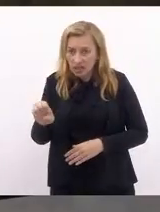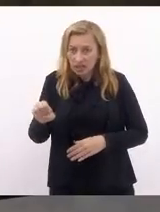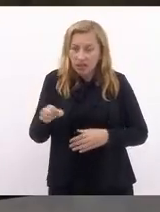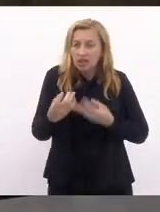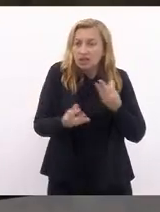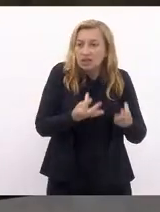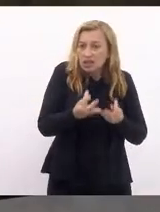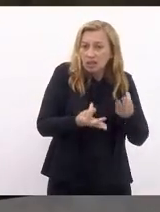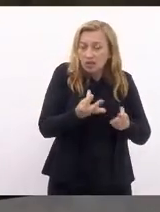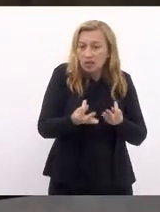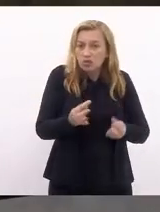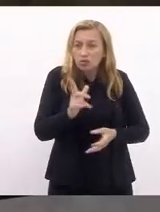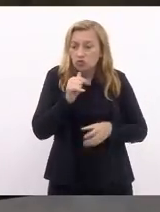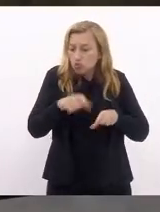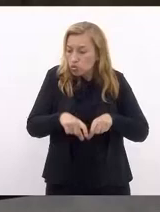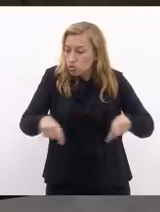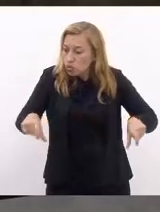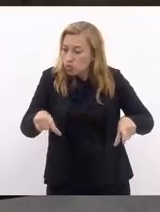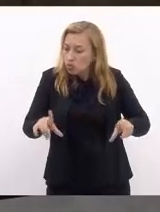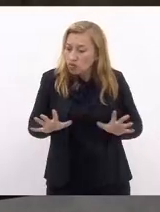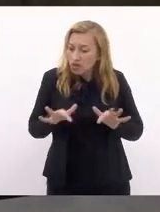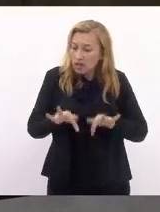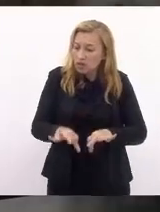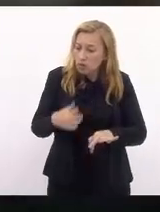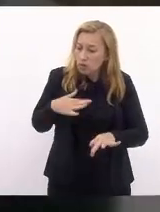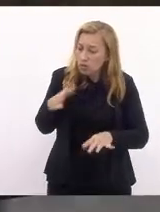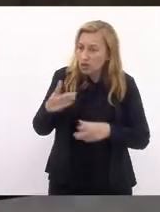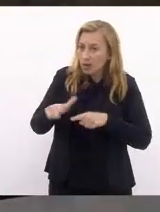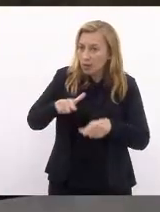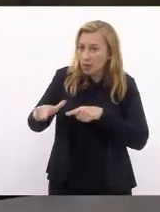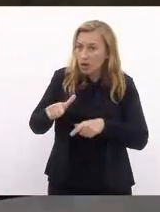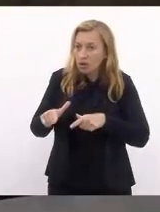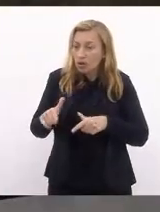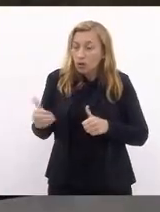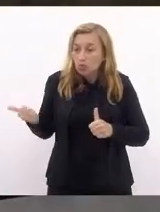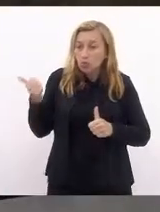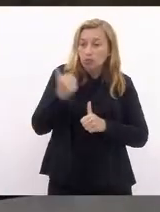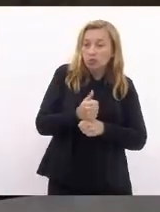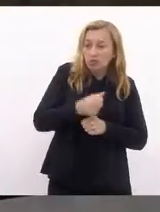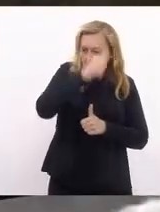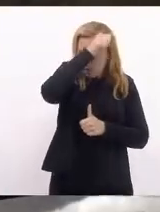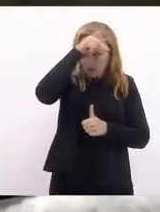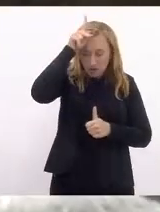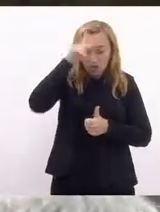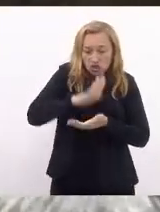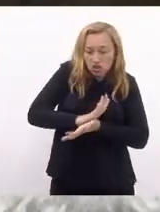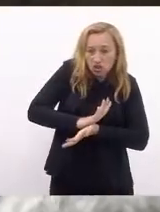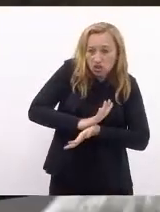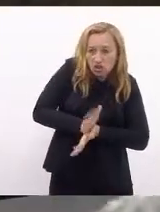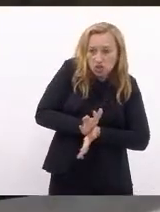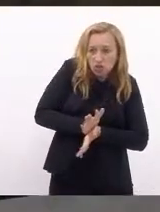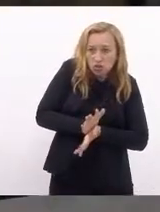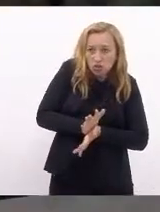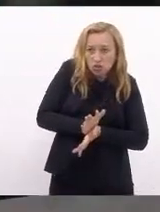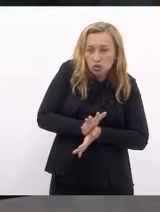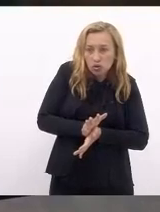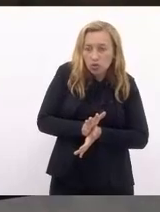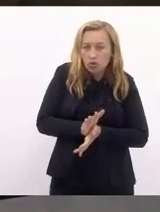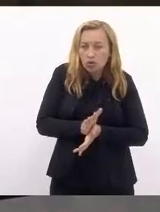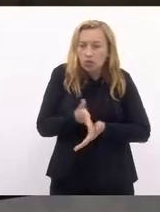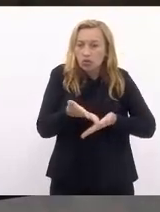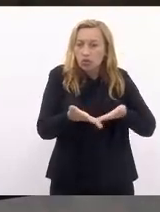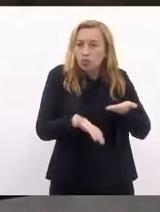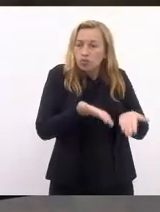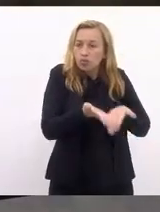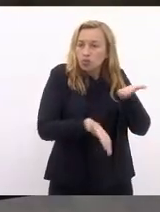tratamento estação tratamento esgoto E aí terminou meu mandato ao prefeito que me sucedeu desmanchou a estação de